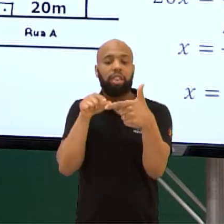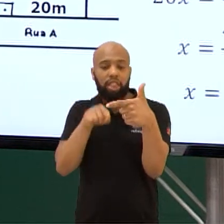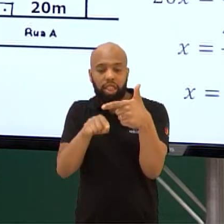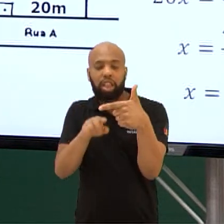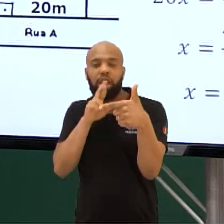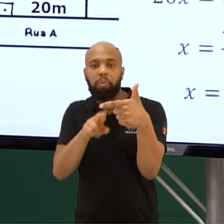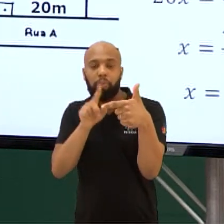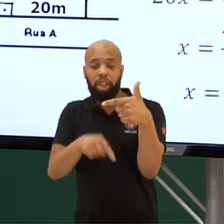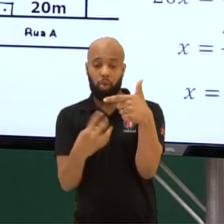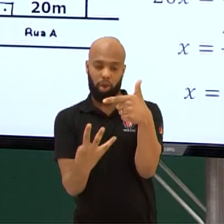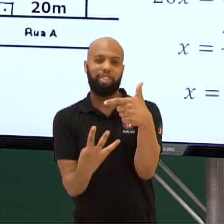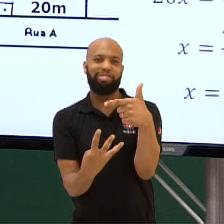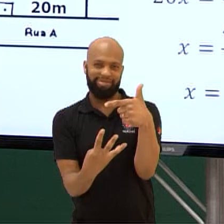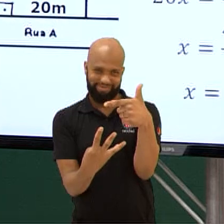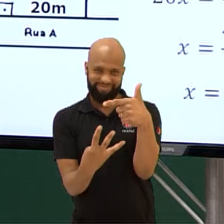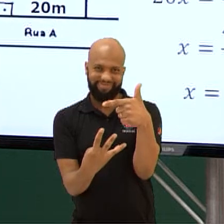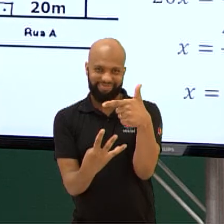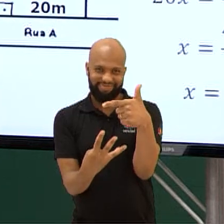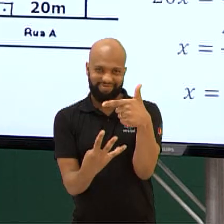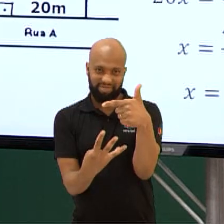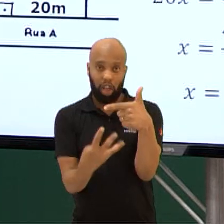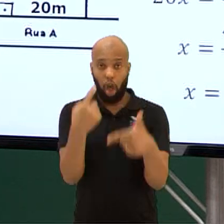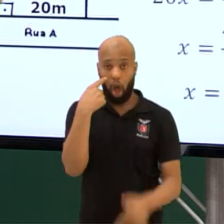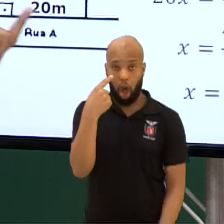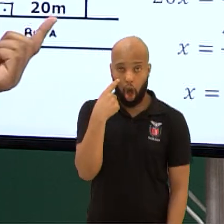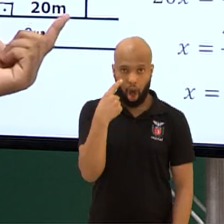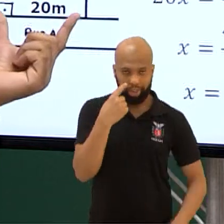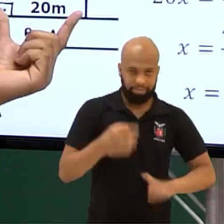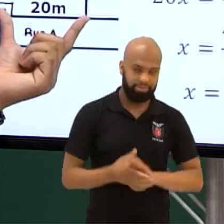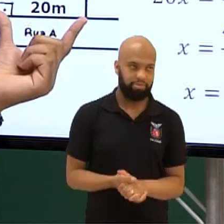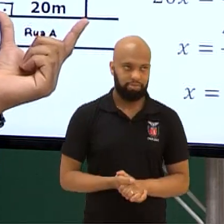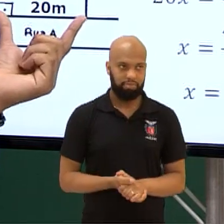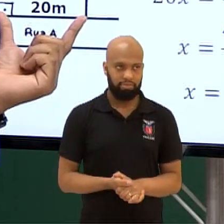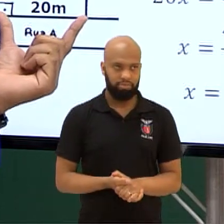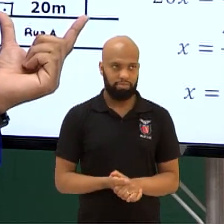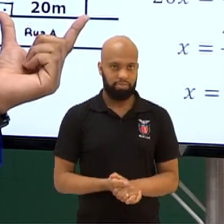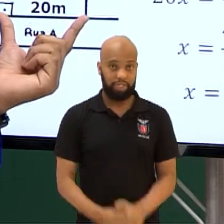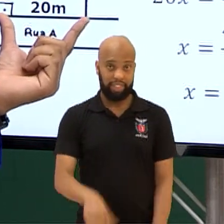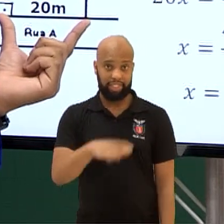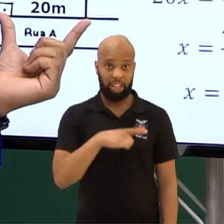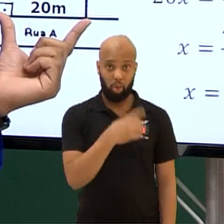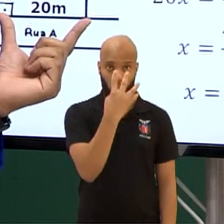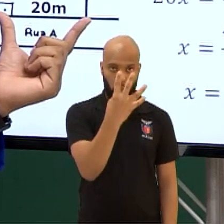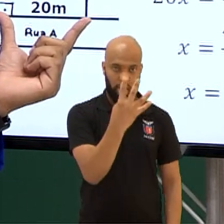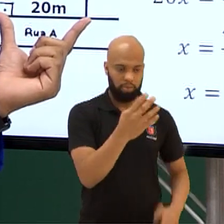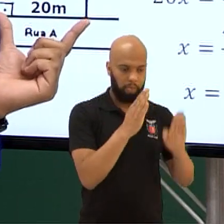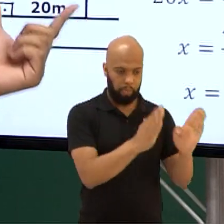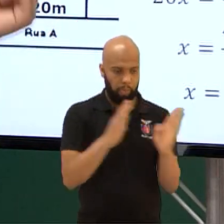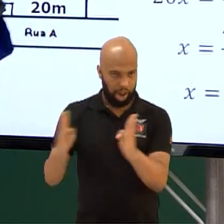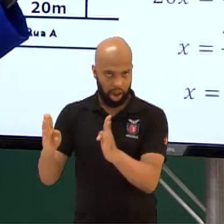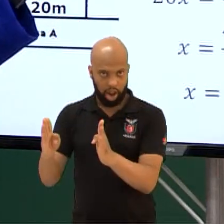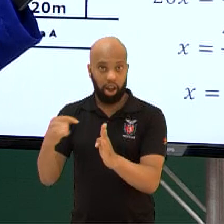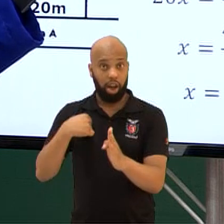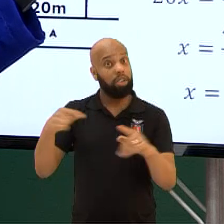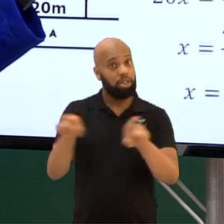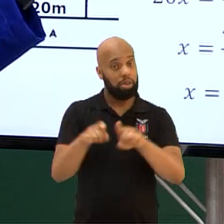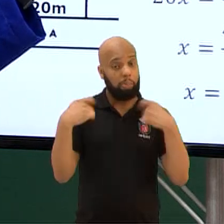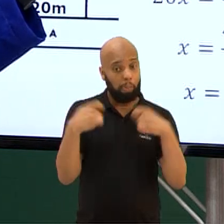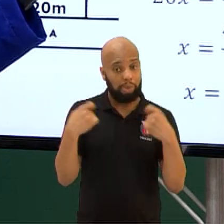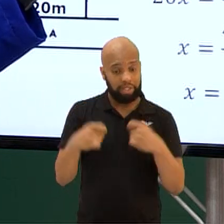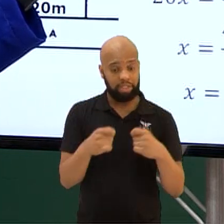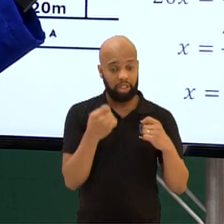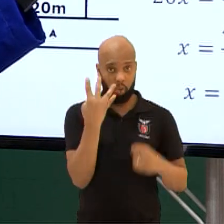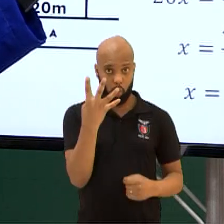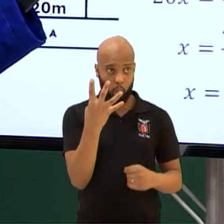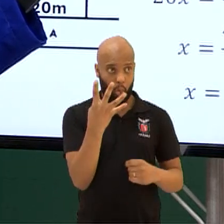tenho 4 partes, ok? Aí vejamos o seguinte, ó. Se eu tenho 4 partes aqui, eu também preciso de